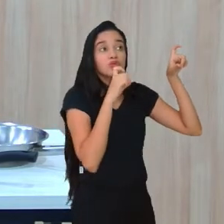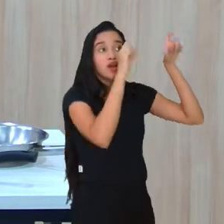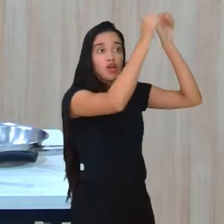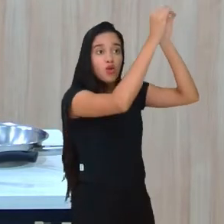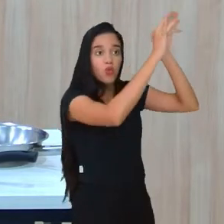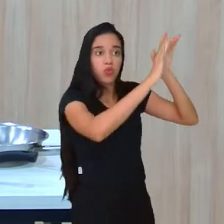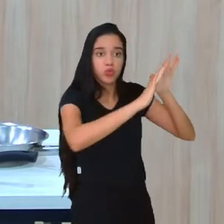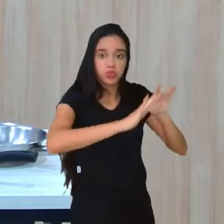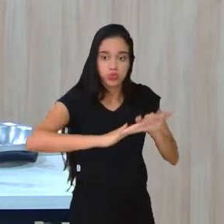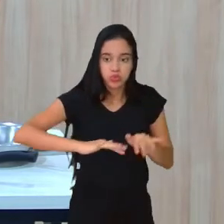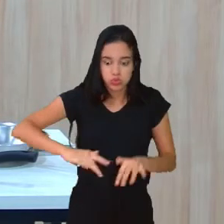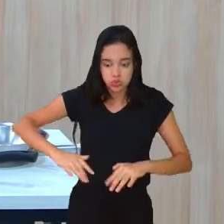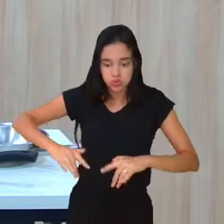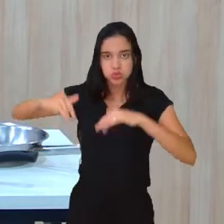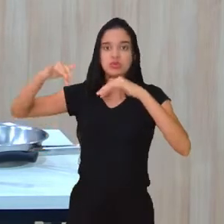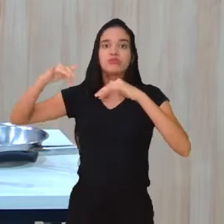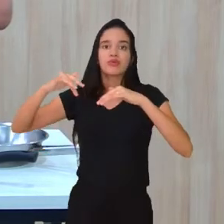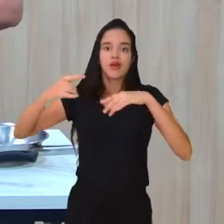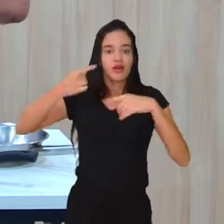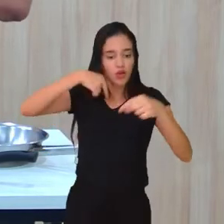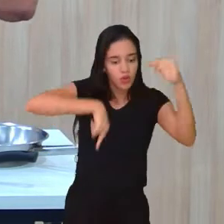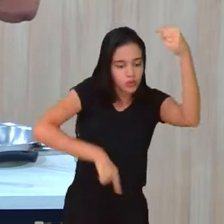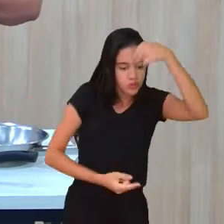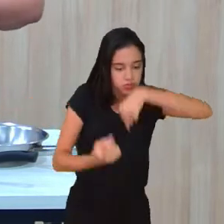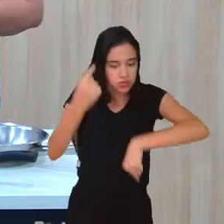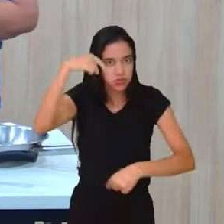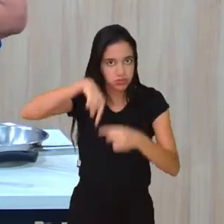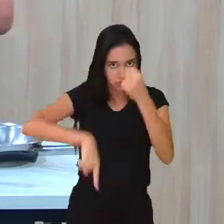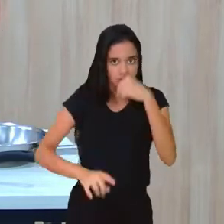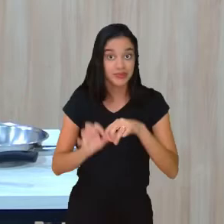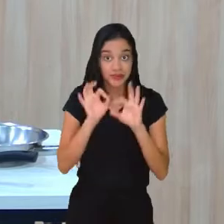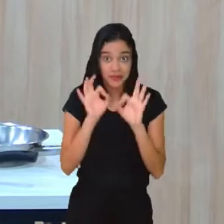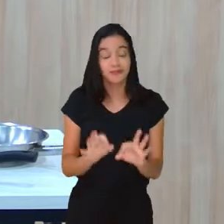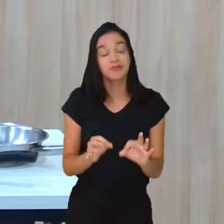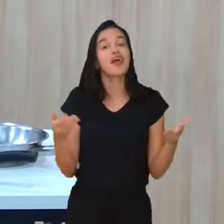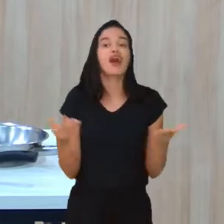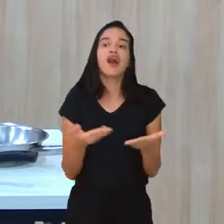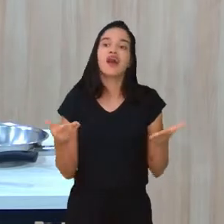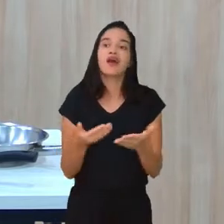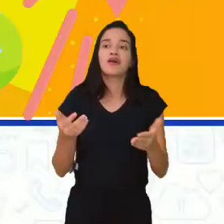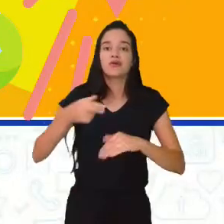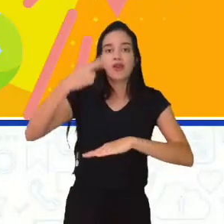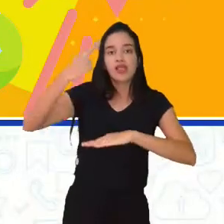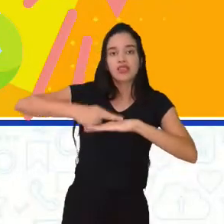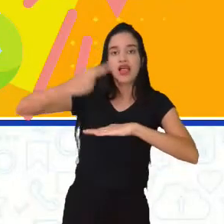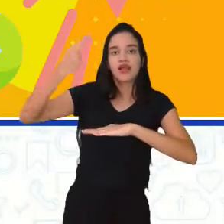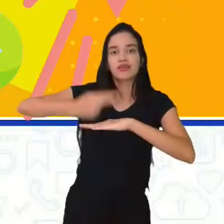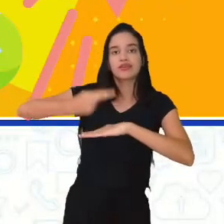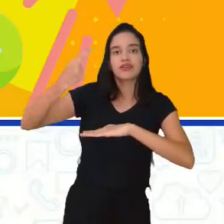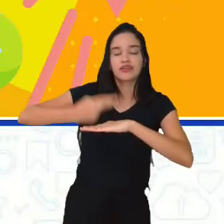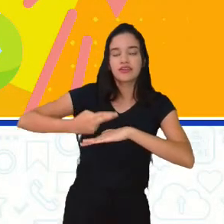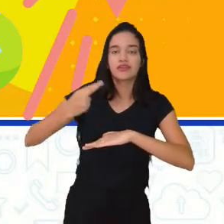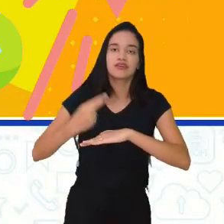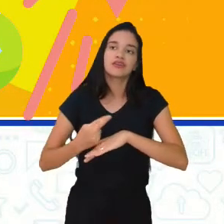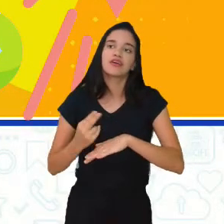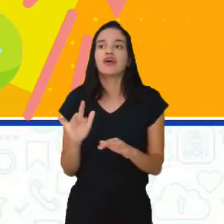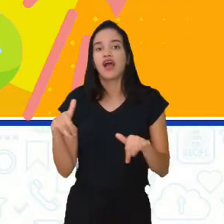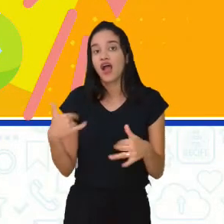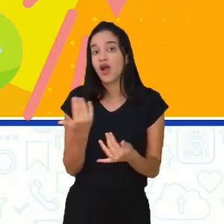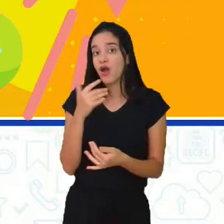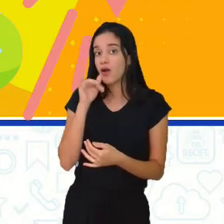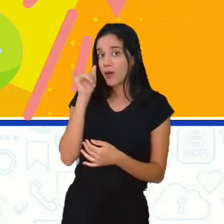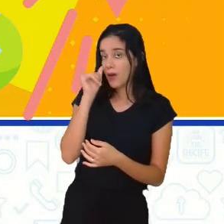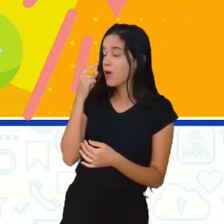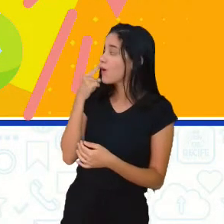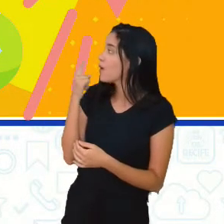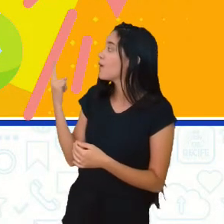e refrigerando. Então, a questão aí da convecção. E a questão da irradiação, nós estamos trazendo aí o exemplo,